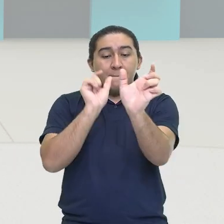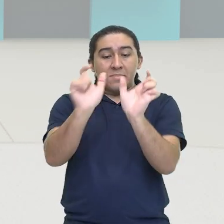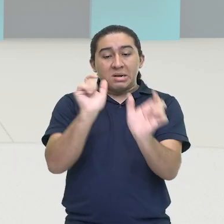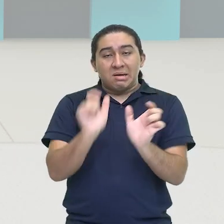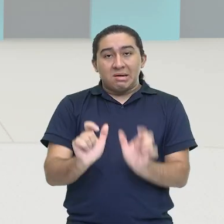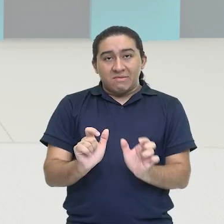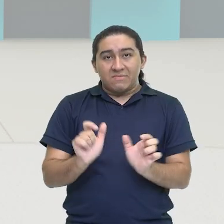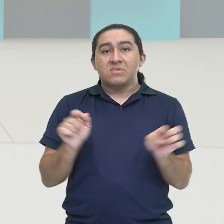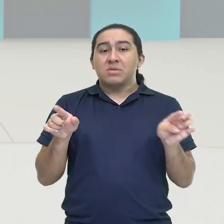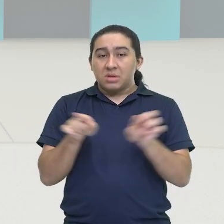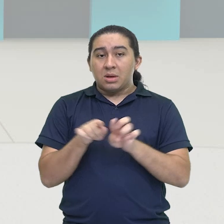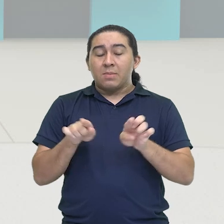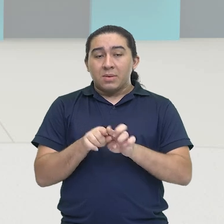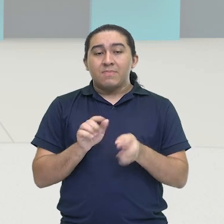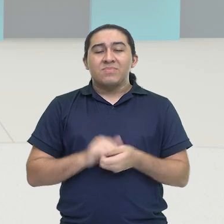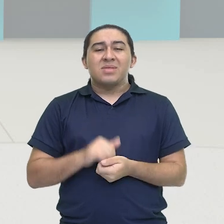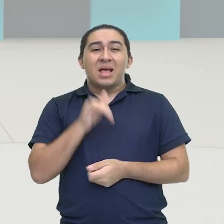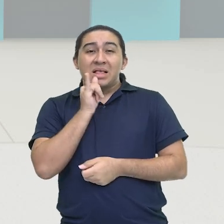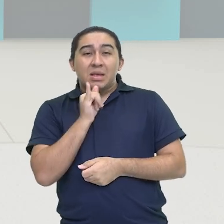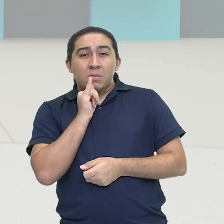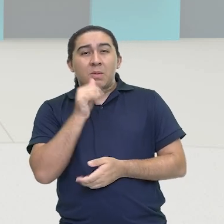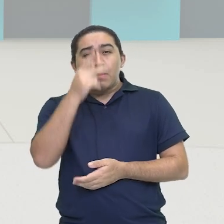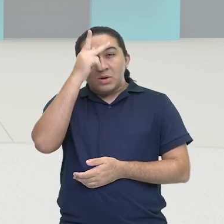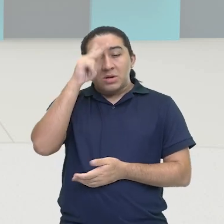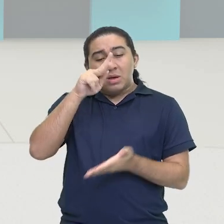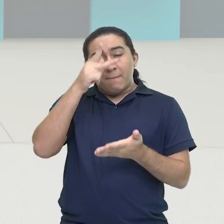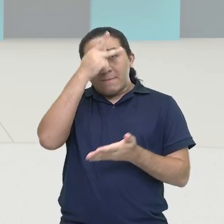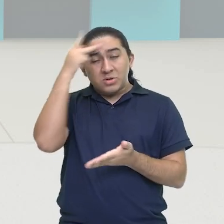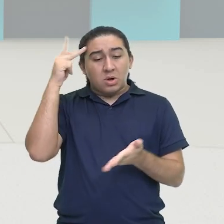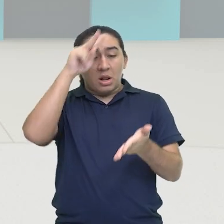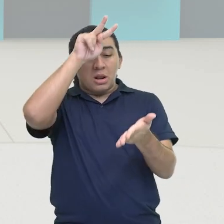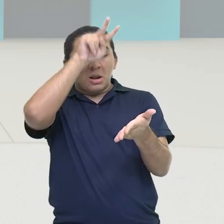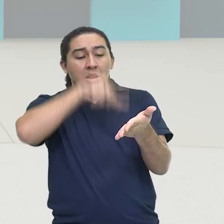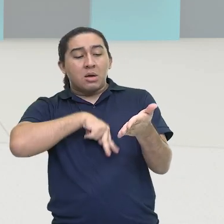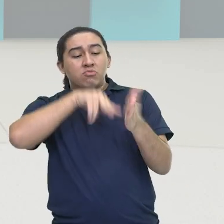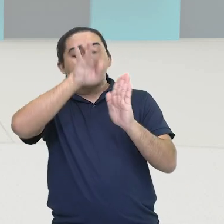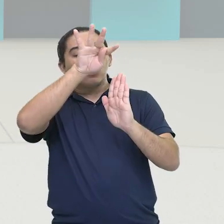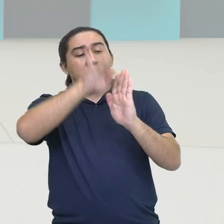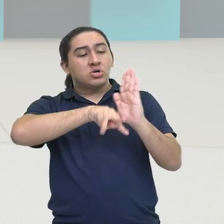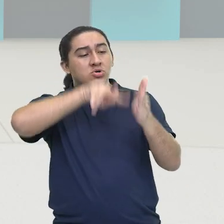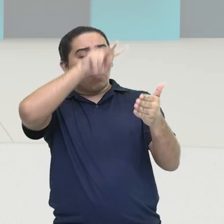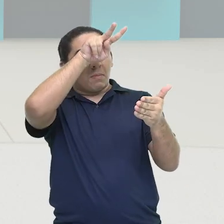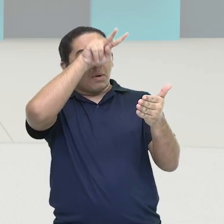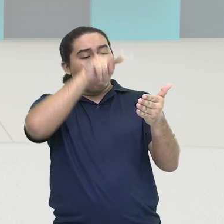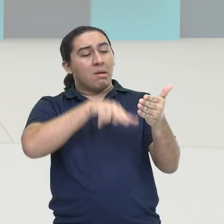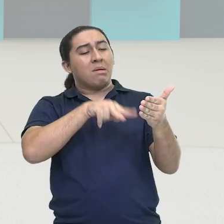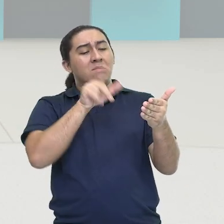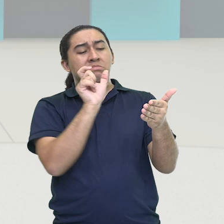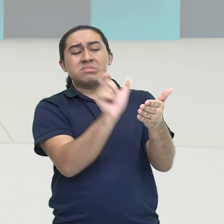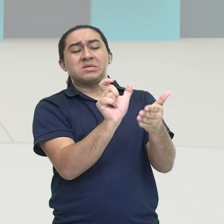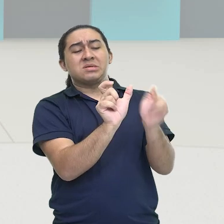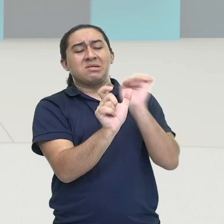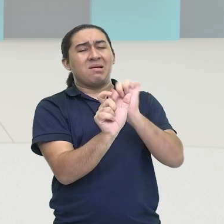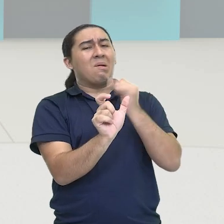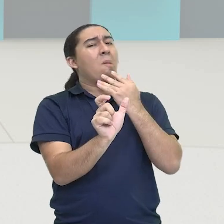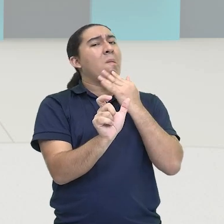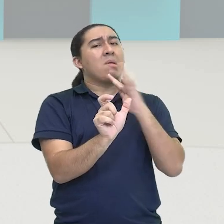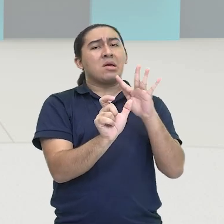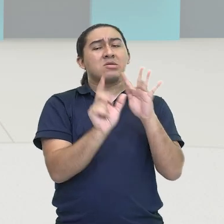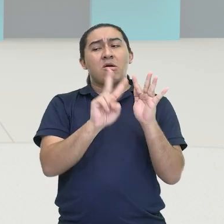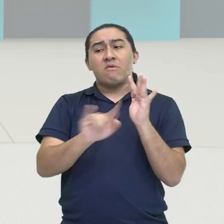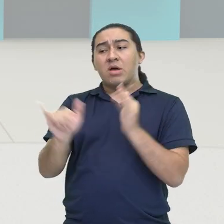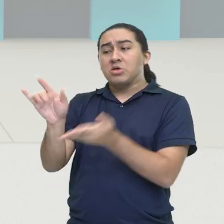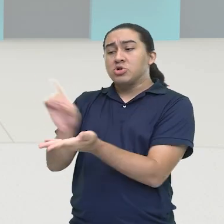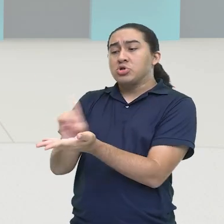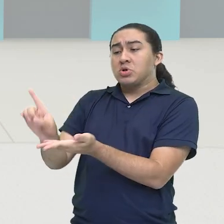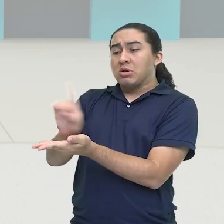seja preciso alguém ler um trecho do texto e ir lá no dicionário verificar o